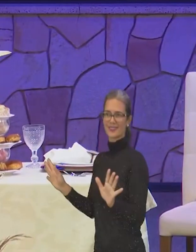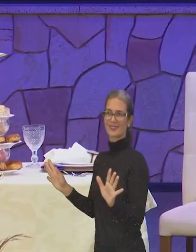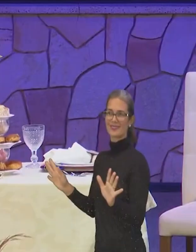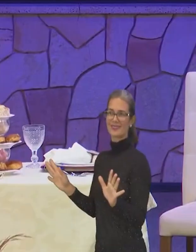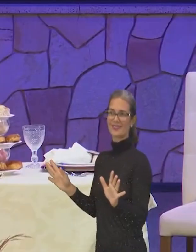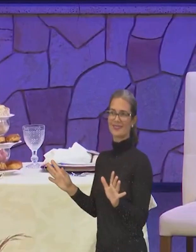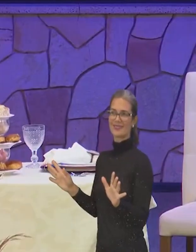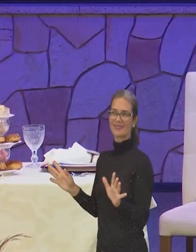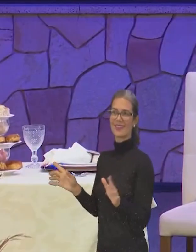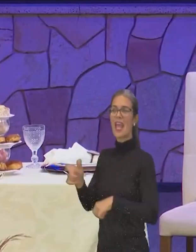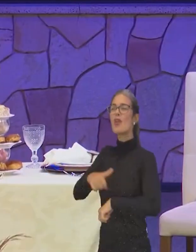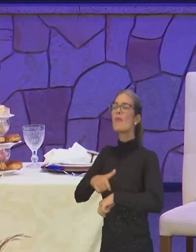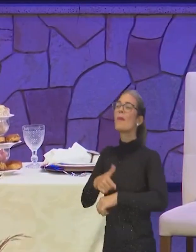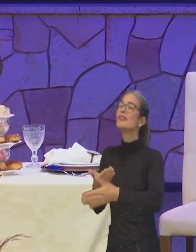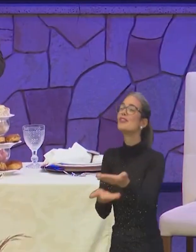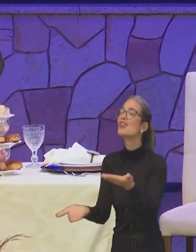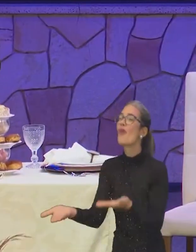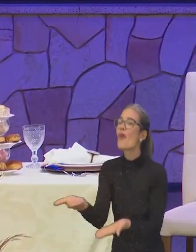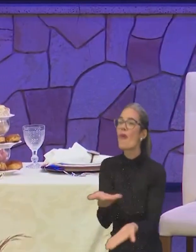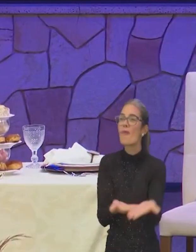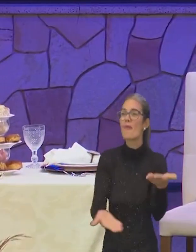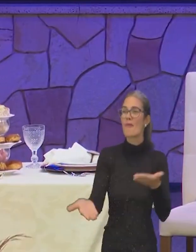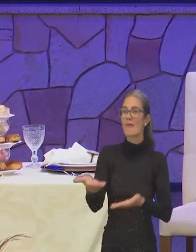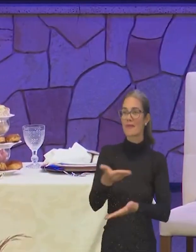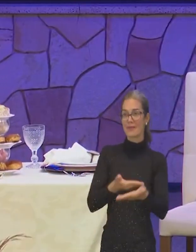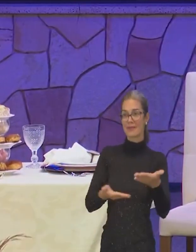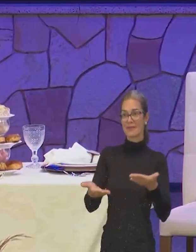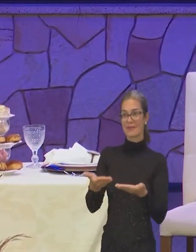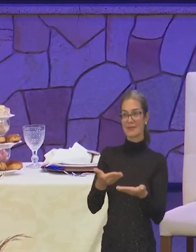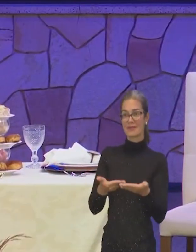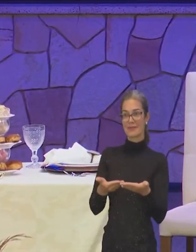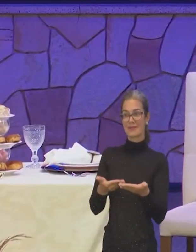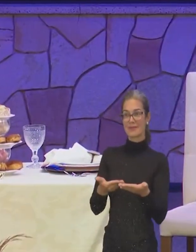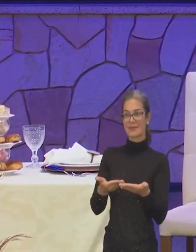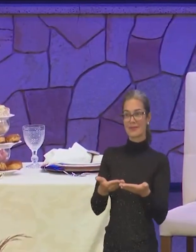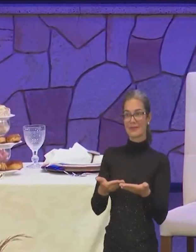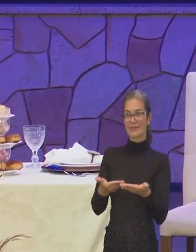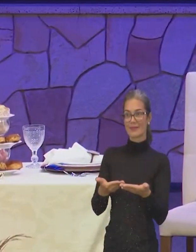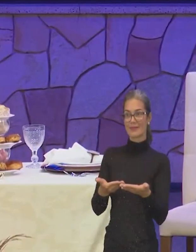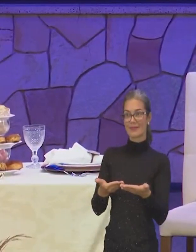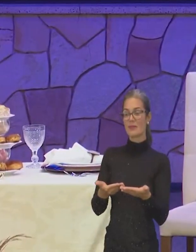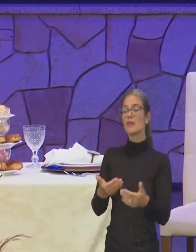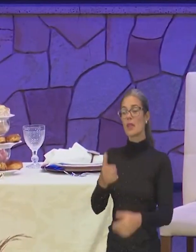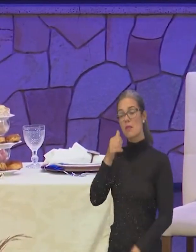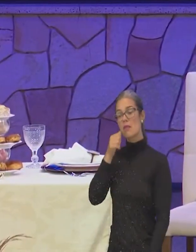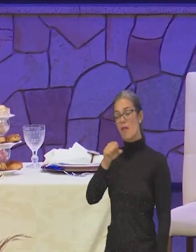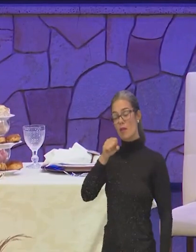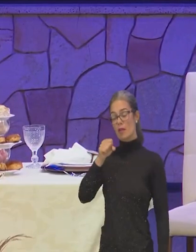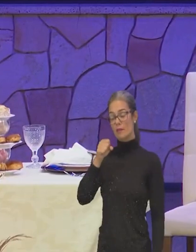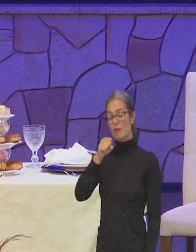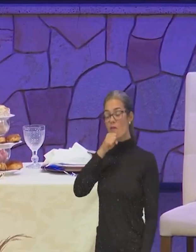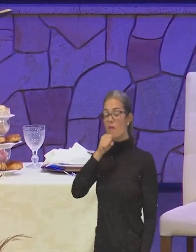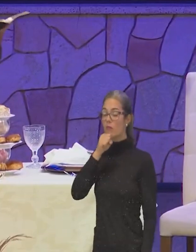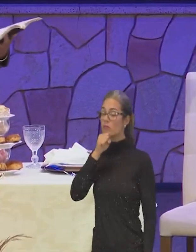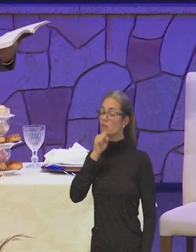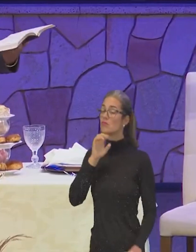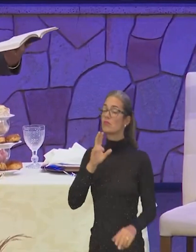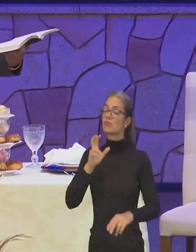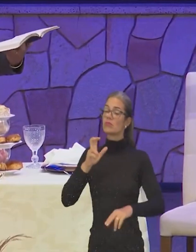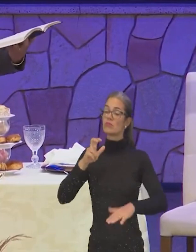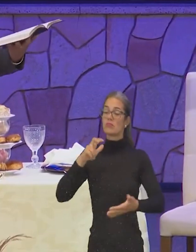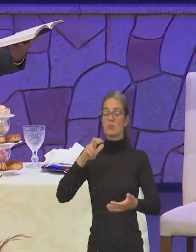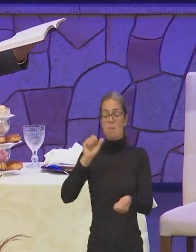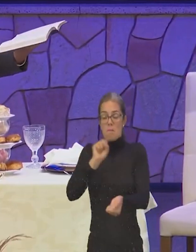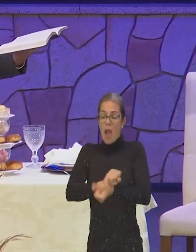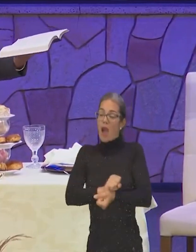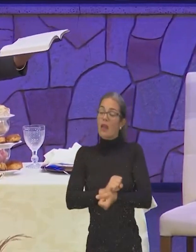Isso era saber. Ela parava tudo para me escutar, para ouvir as coisas